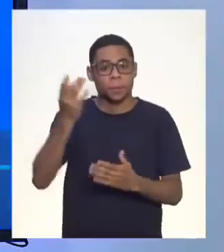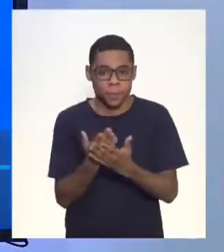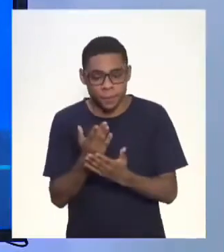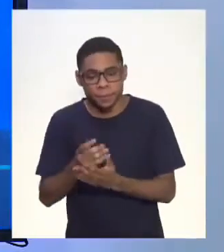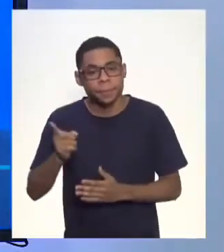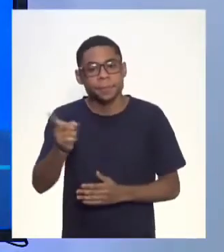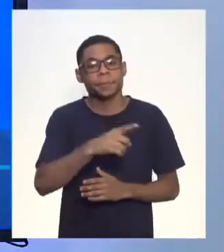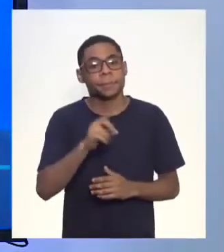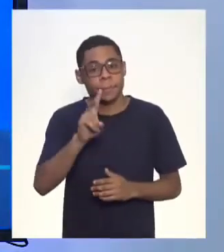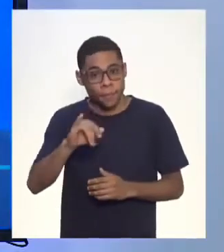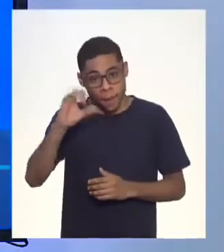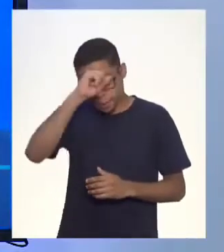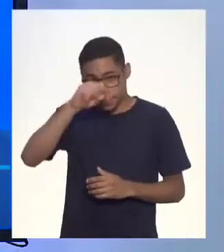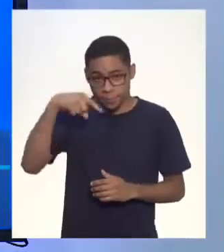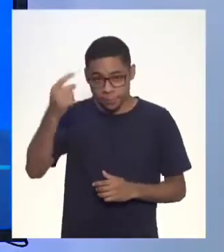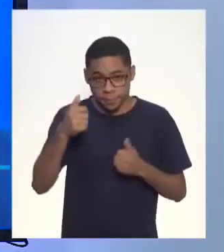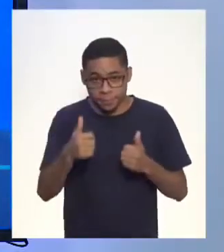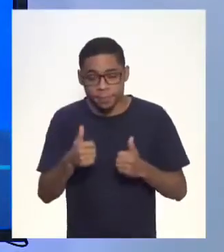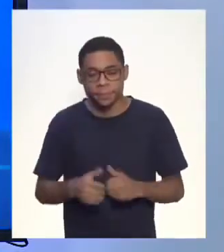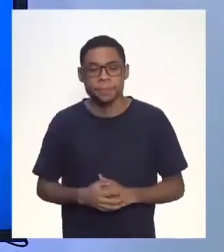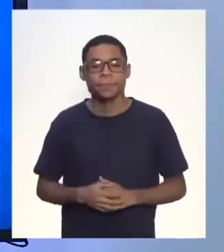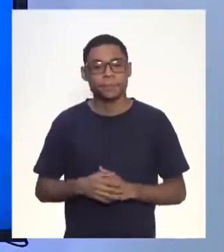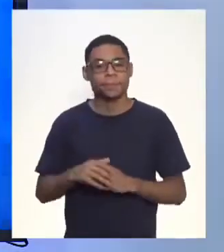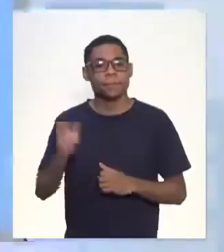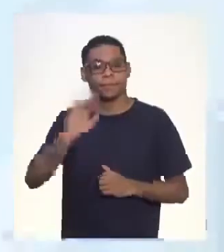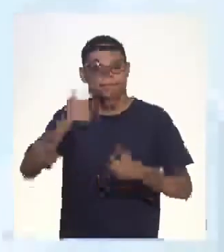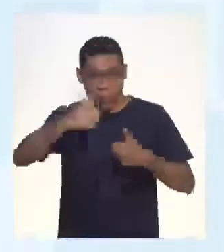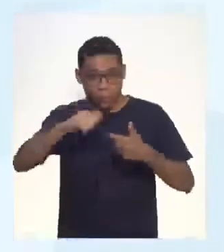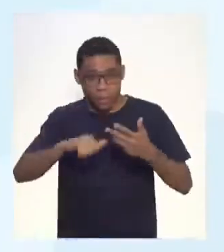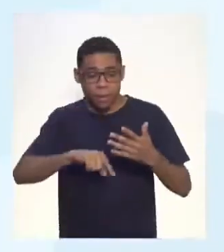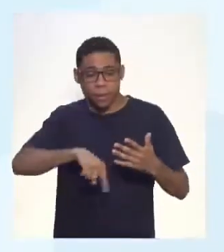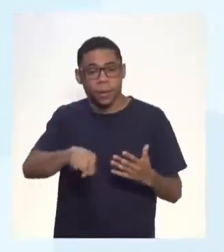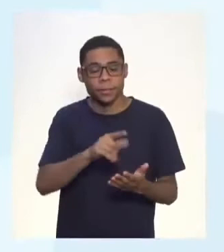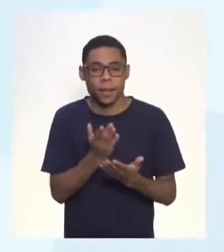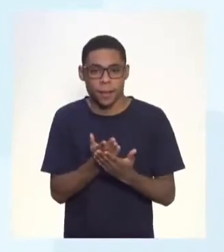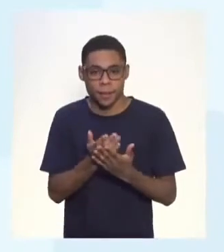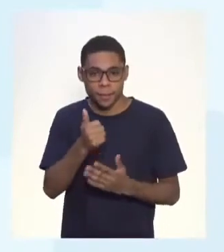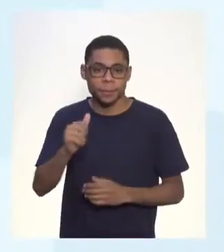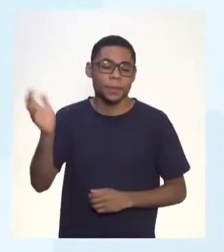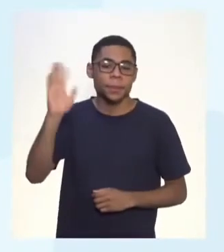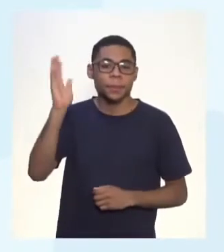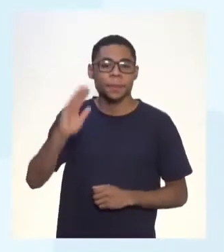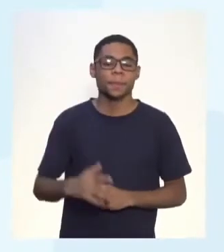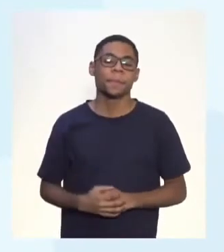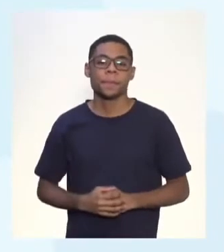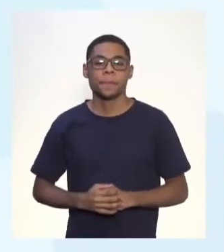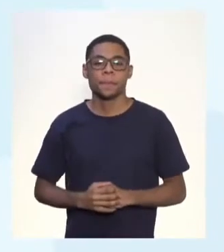nosso podcast. Muito obrigada. Fique aí e avalie como foi a nossa aula. Tchau, tchau.